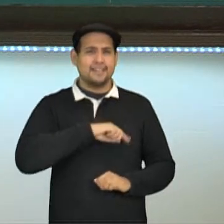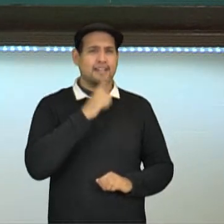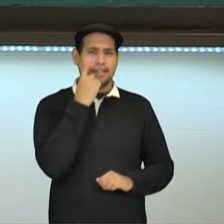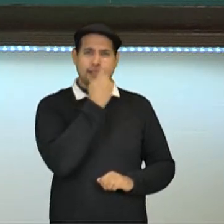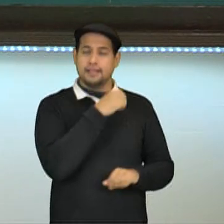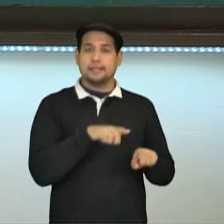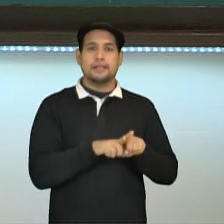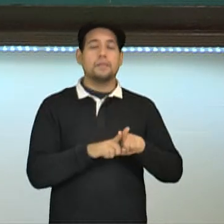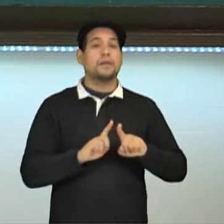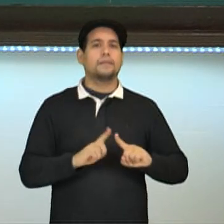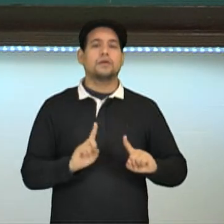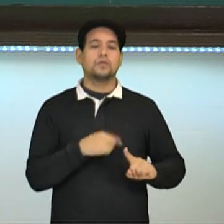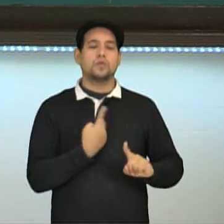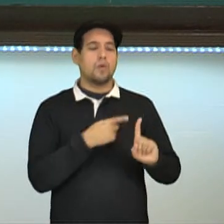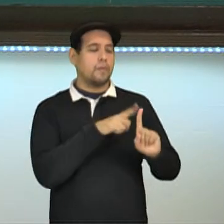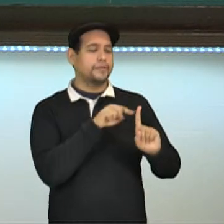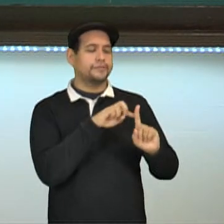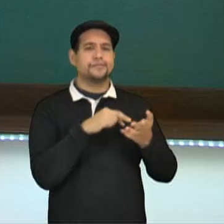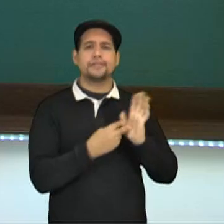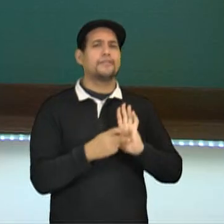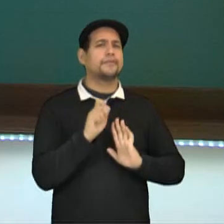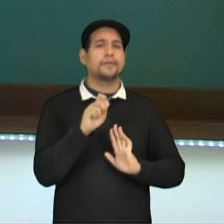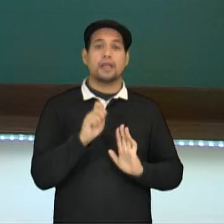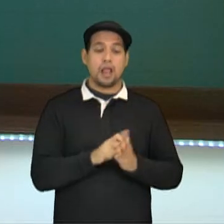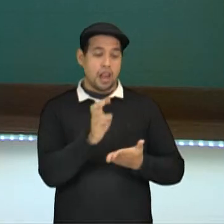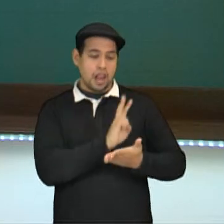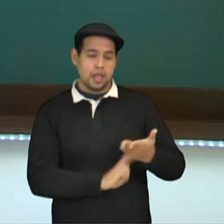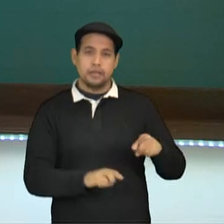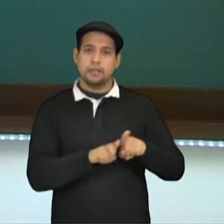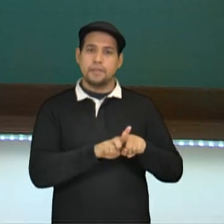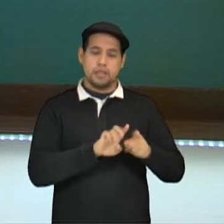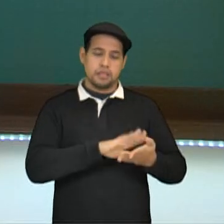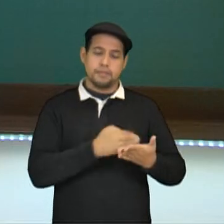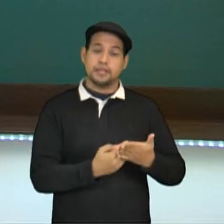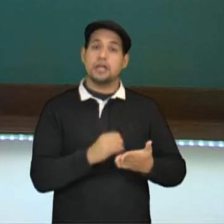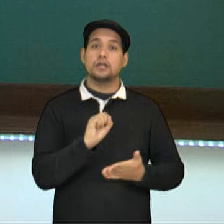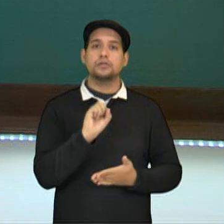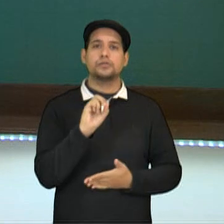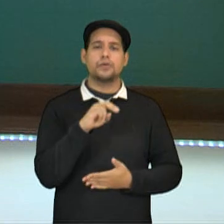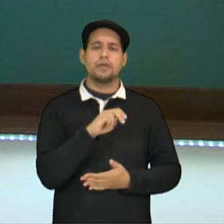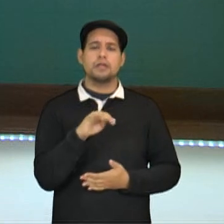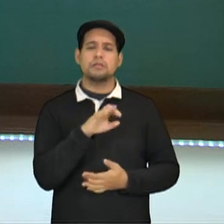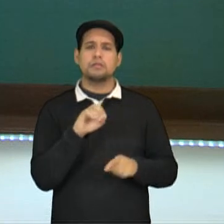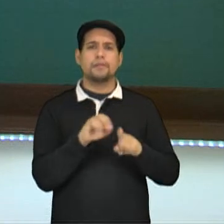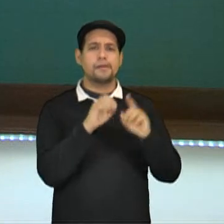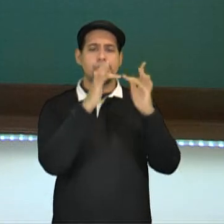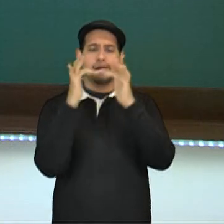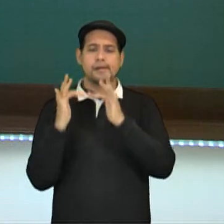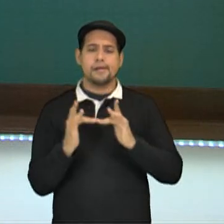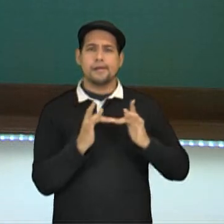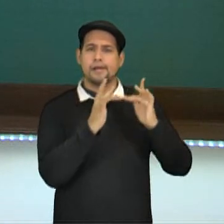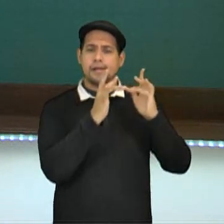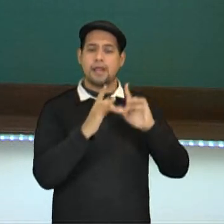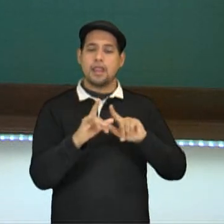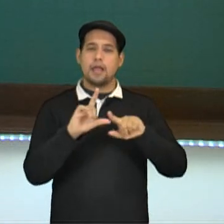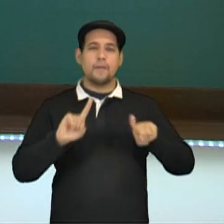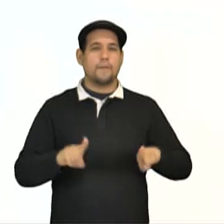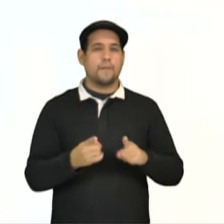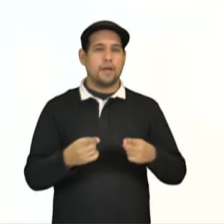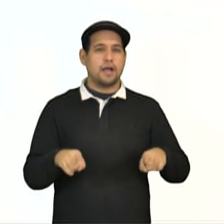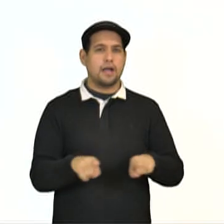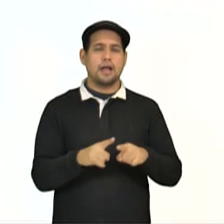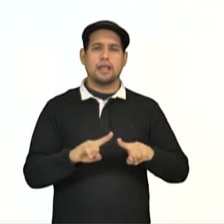Vamos lá? Os nossos objetivos: ler e interpretar um soneto e relacioná-lo à letra de uma